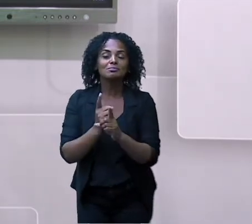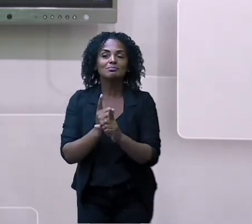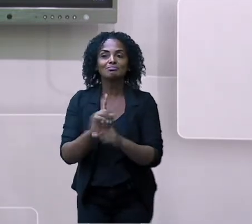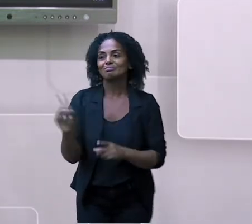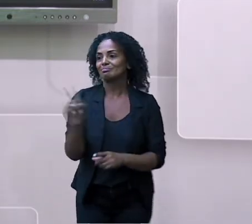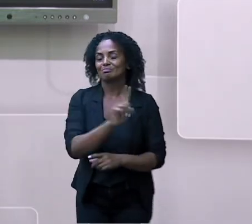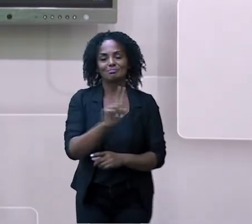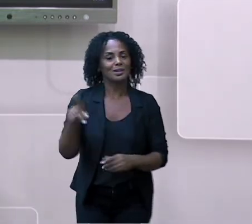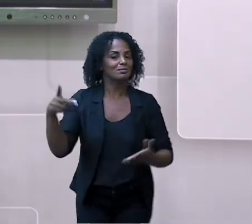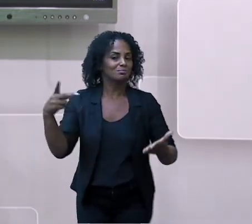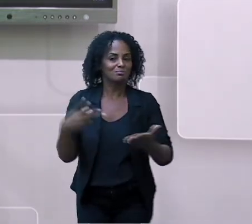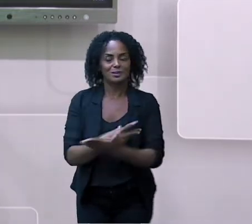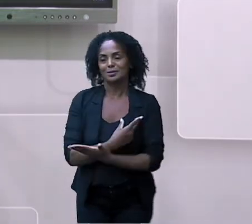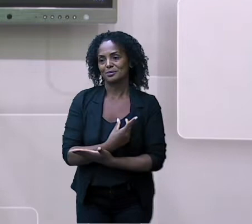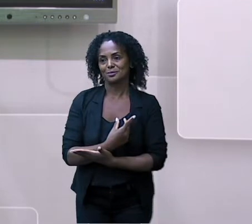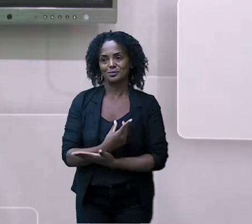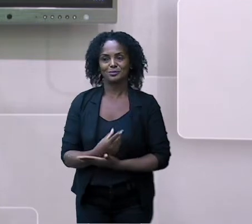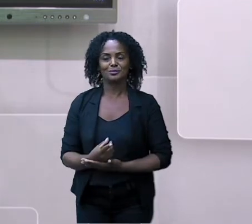Raposa,